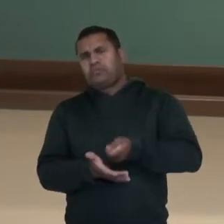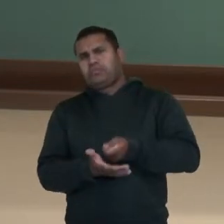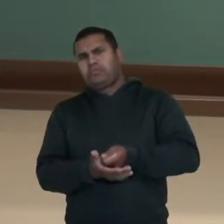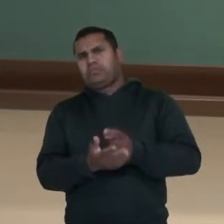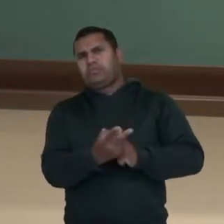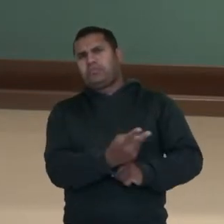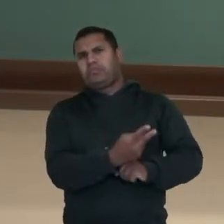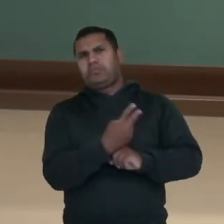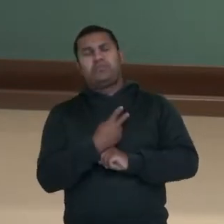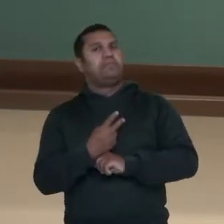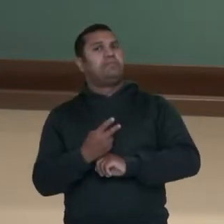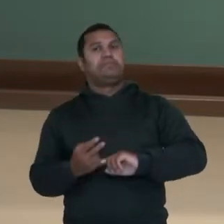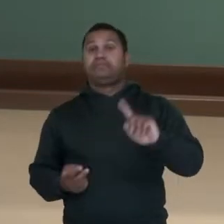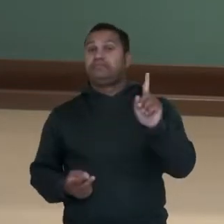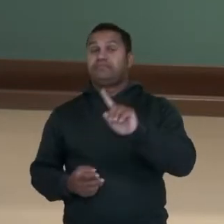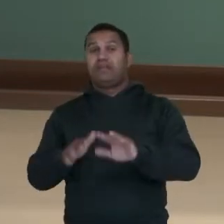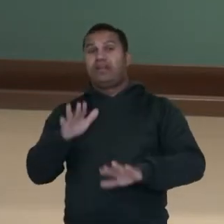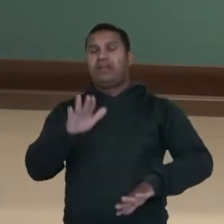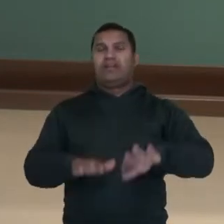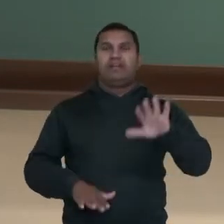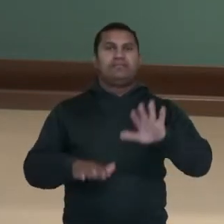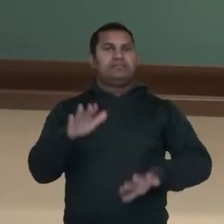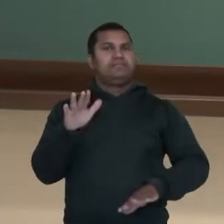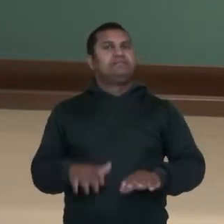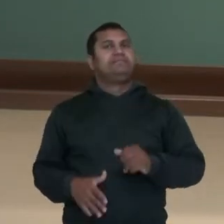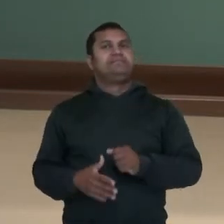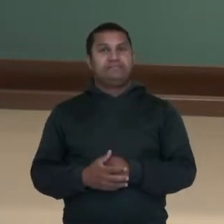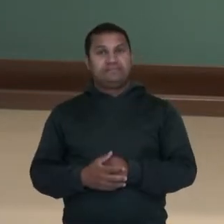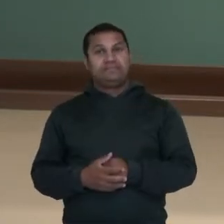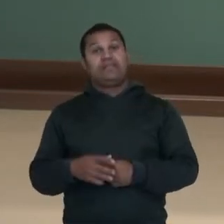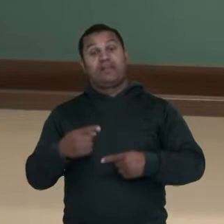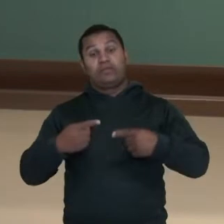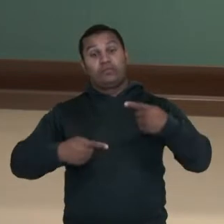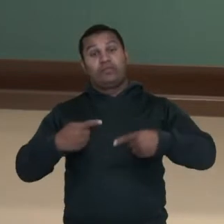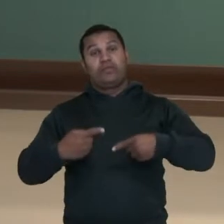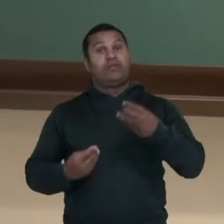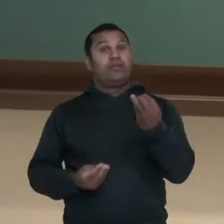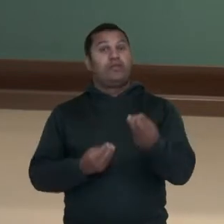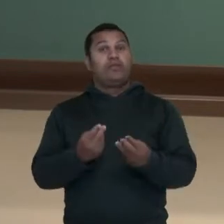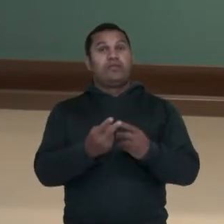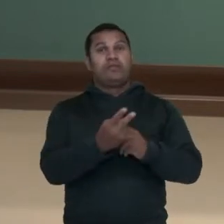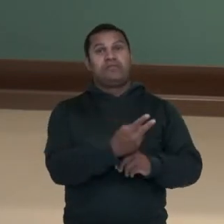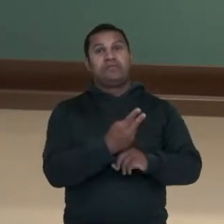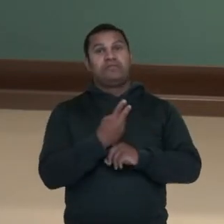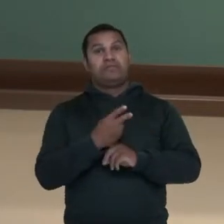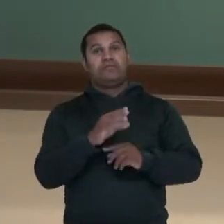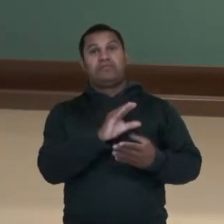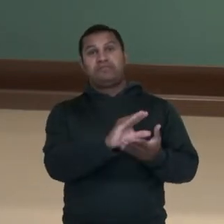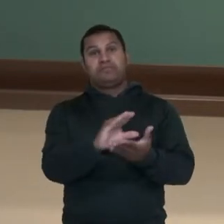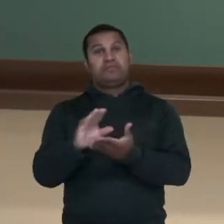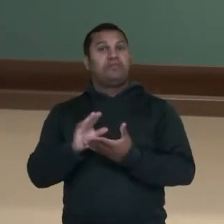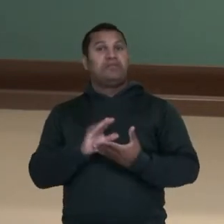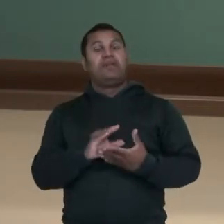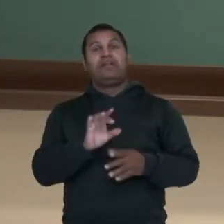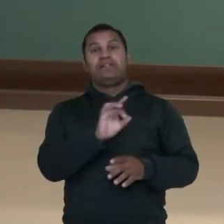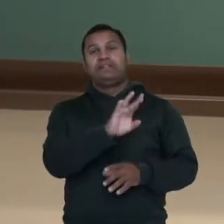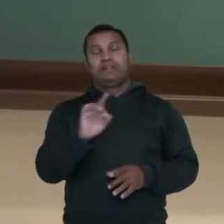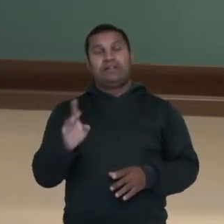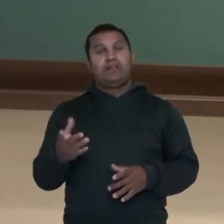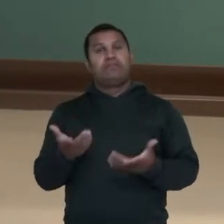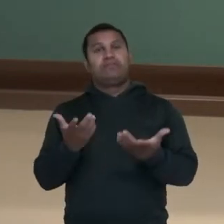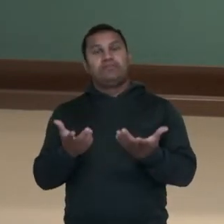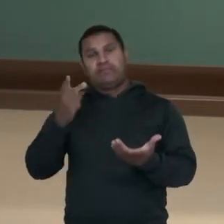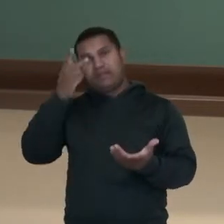emprestar o dinheiro. Isso vai depender o quê? Isso vai depender da política de crédito de cada uma das empresas ou da maneira com que o cliente